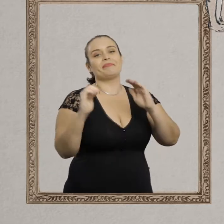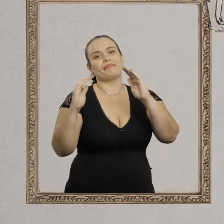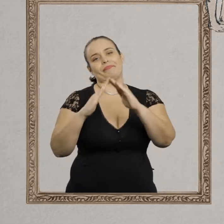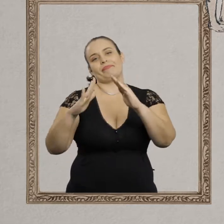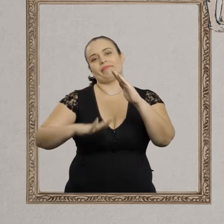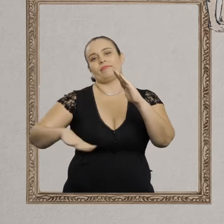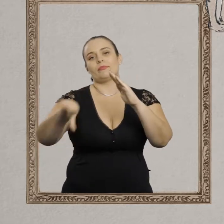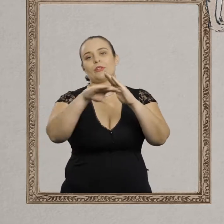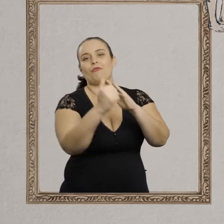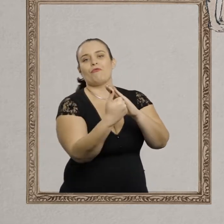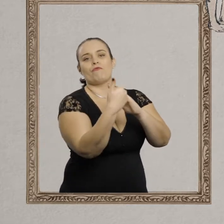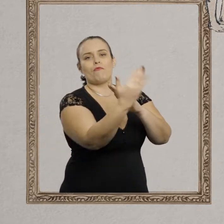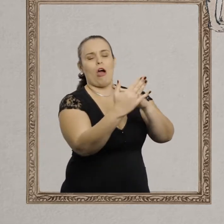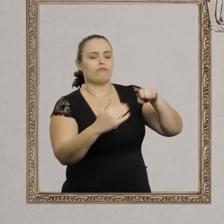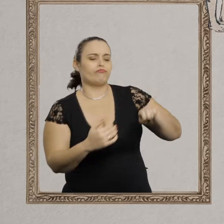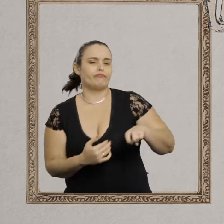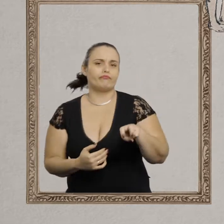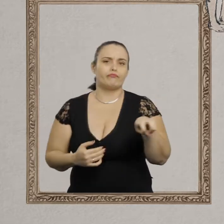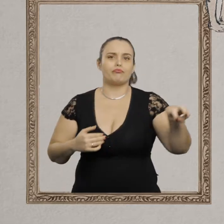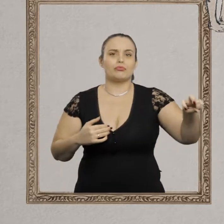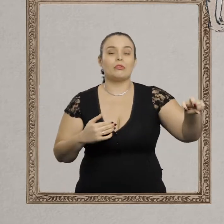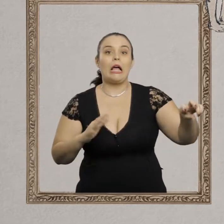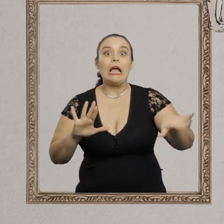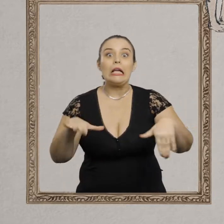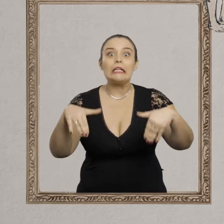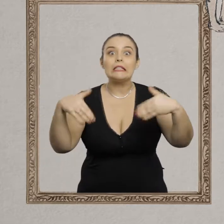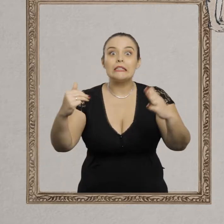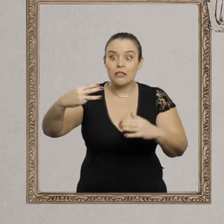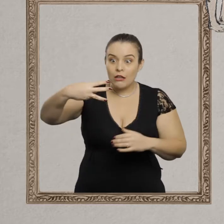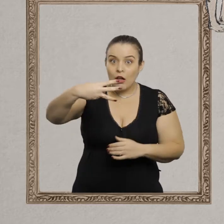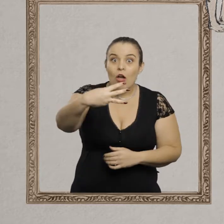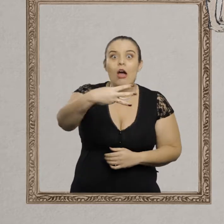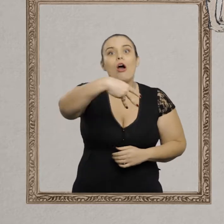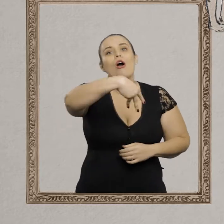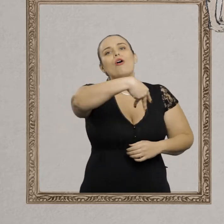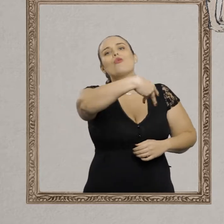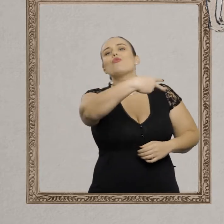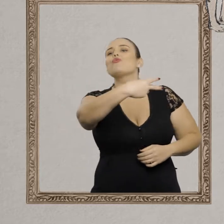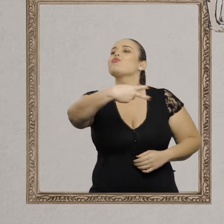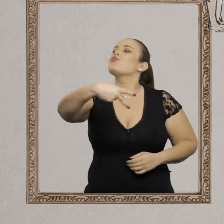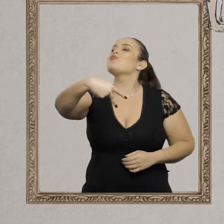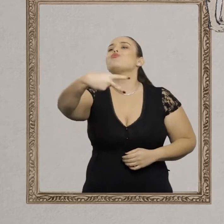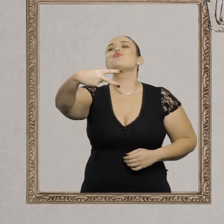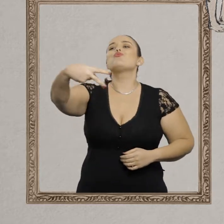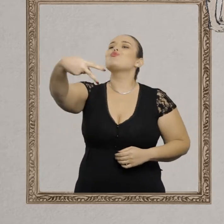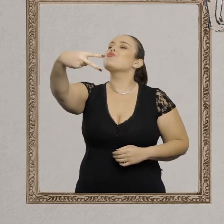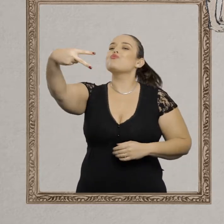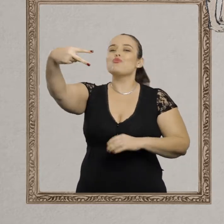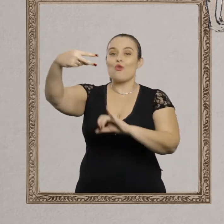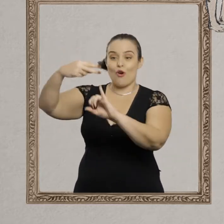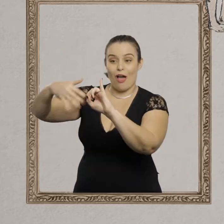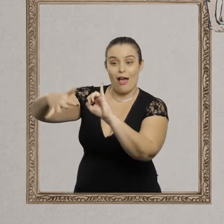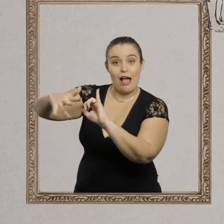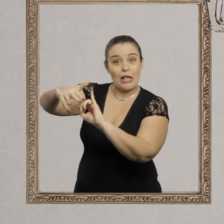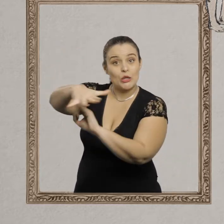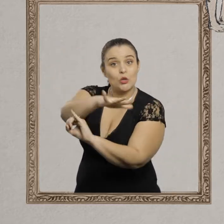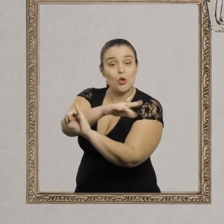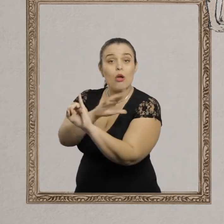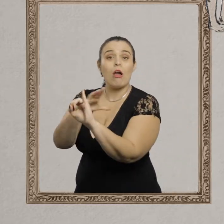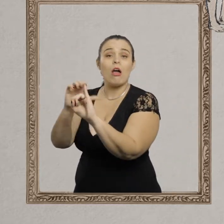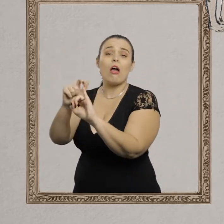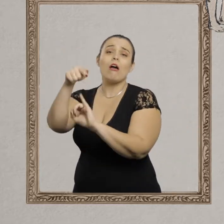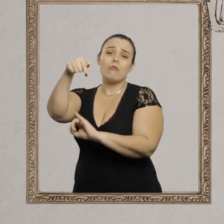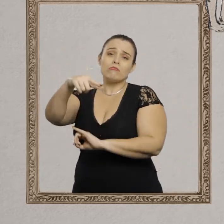Por isso, as 3 crianças saíram voando até a Terra do Nunca. A Terra do Nunca é para onde vão as